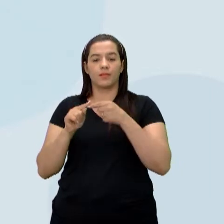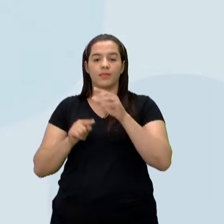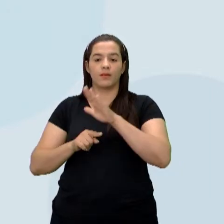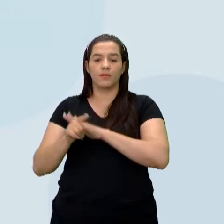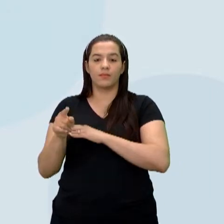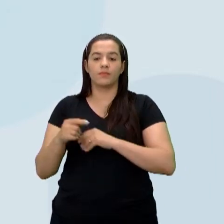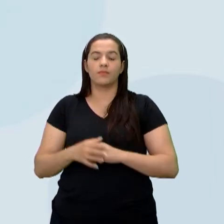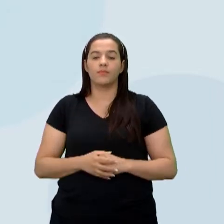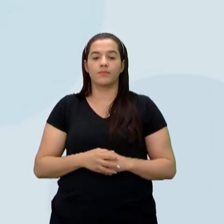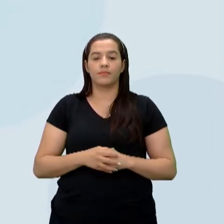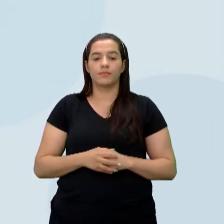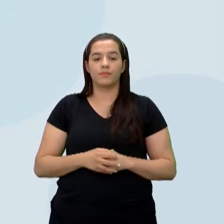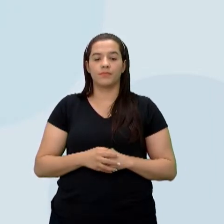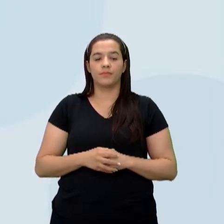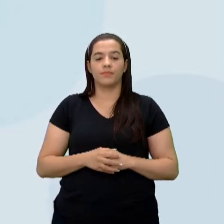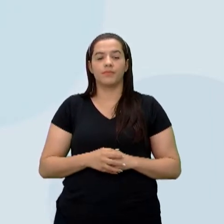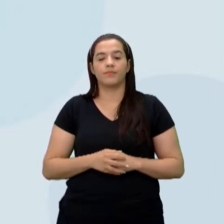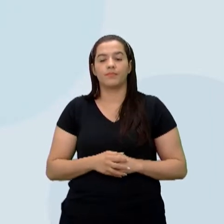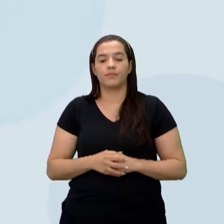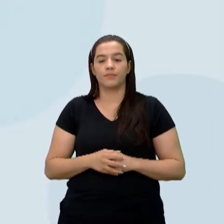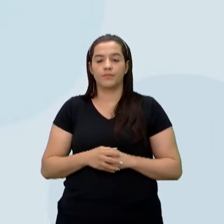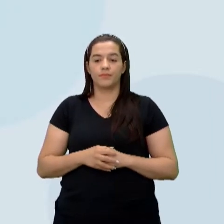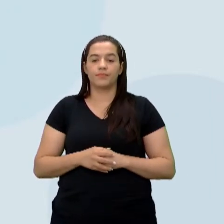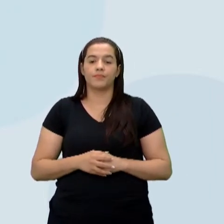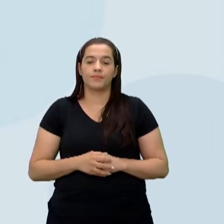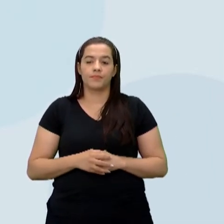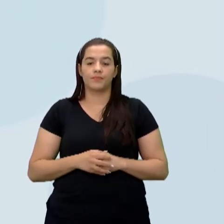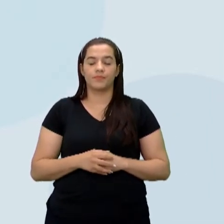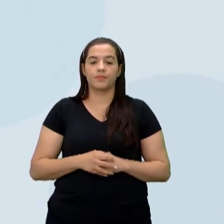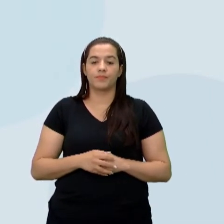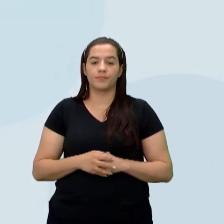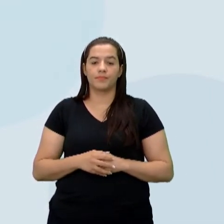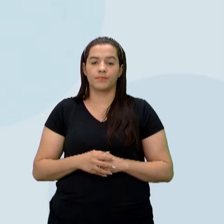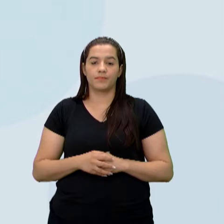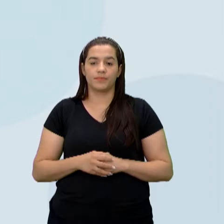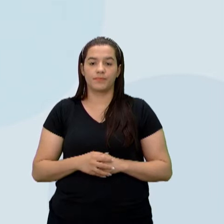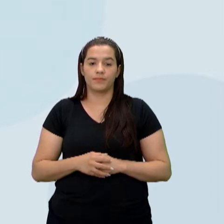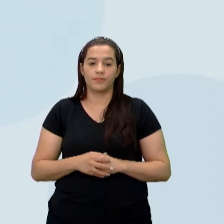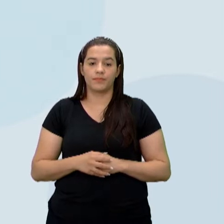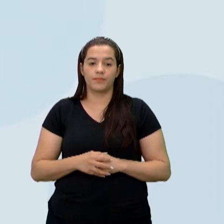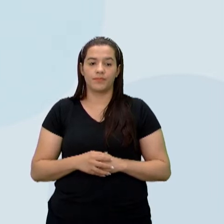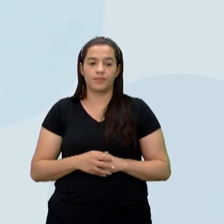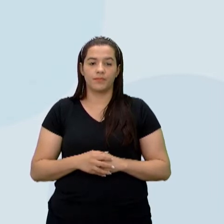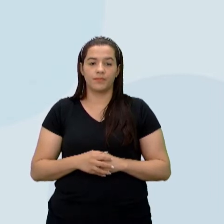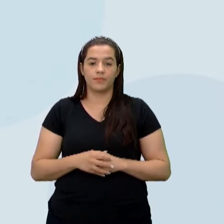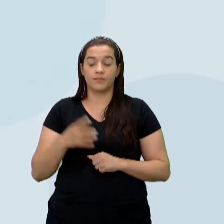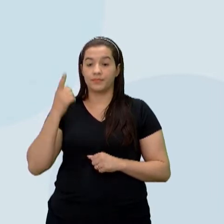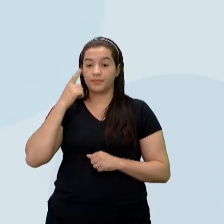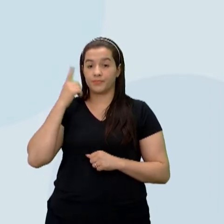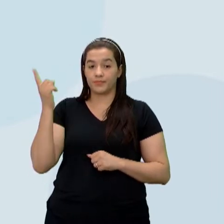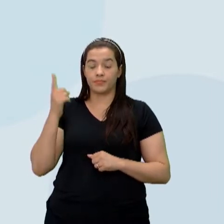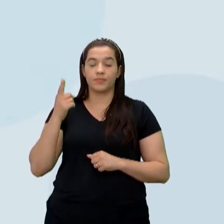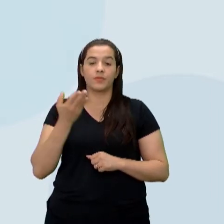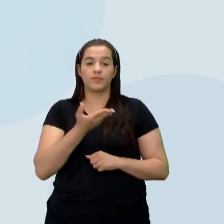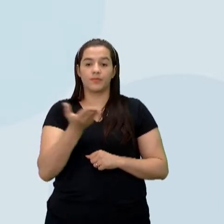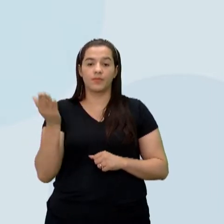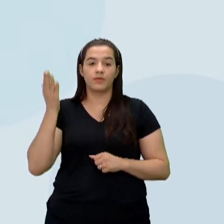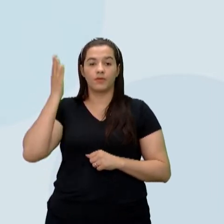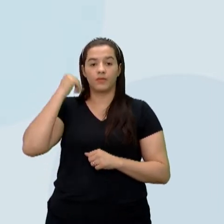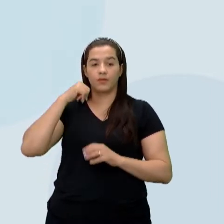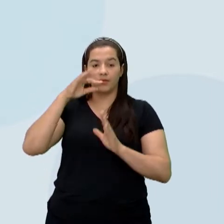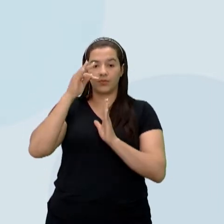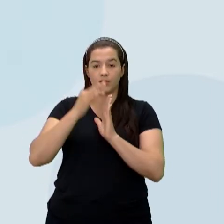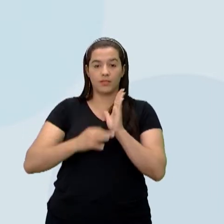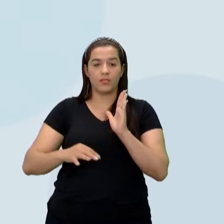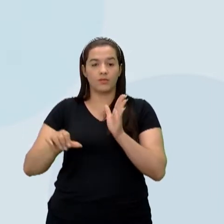né, no enunciado da questão, não na pergunta, no enunciado. Pode ir lá, né? Pode. De acordo com esse texto,